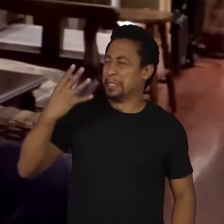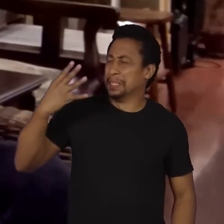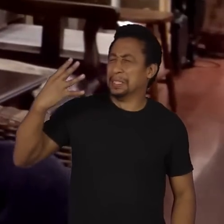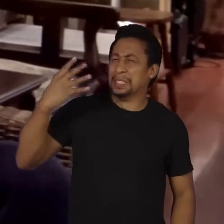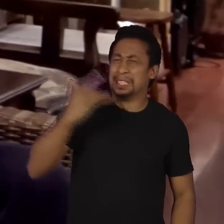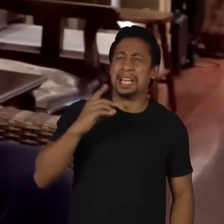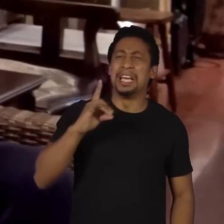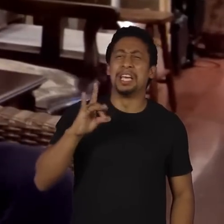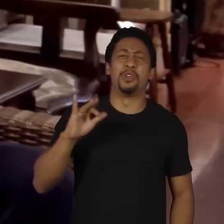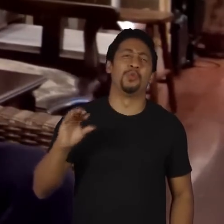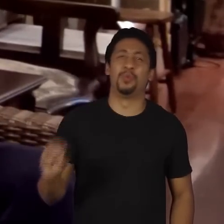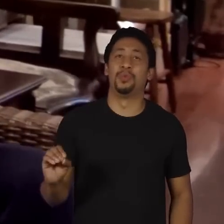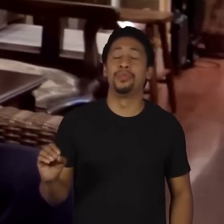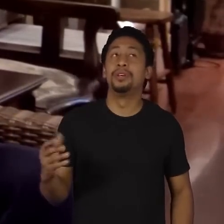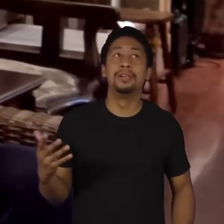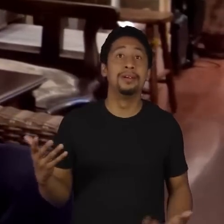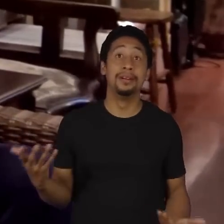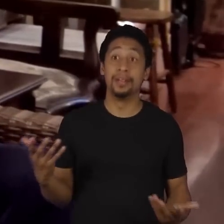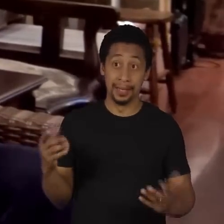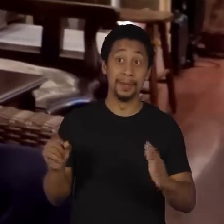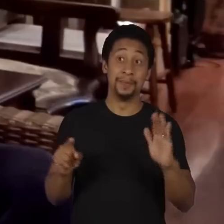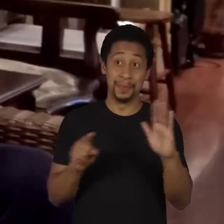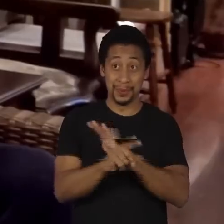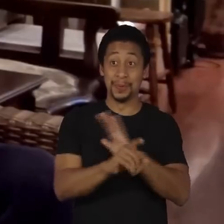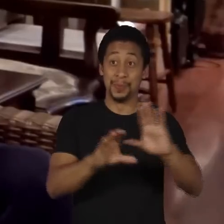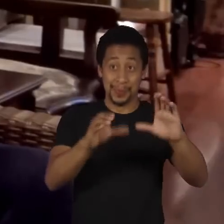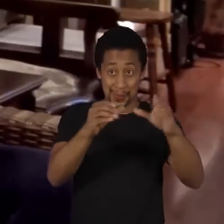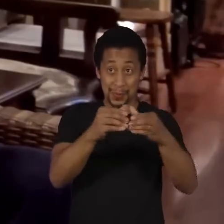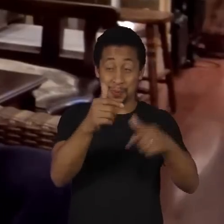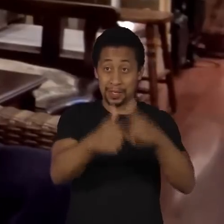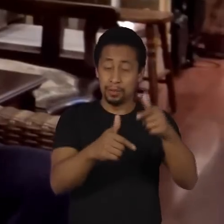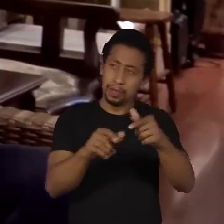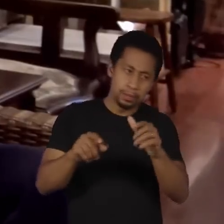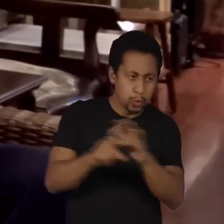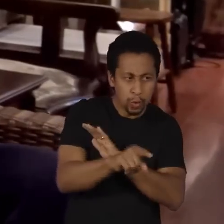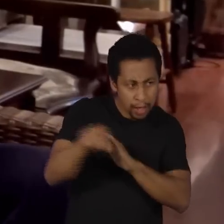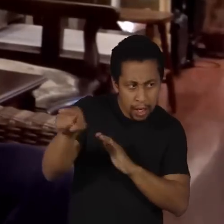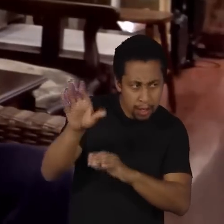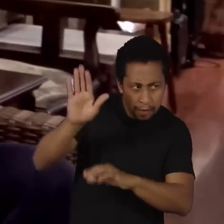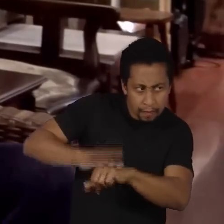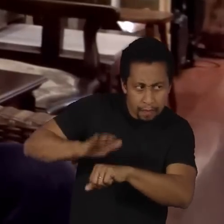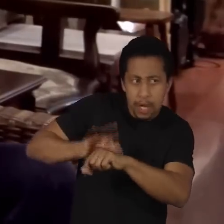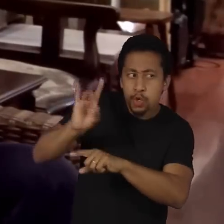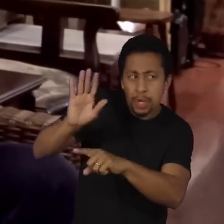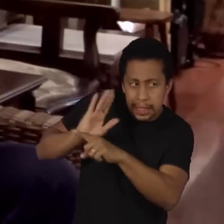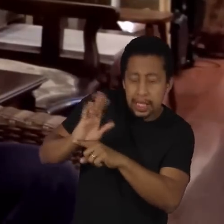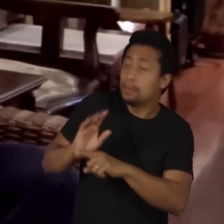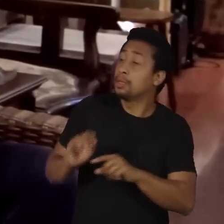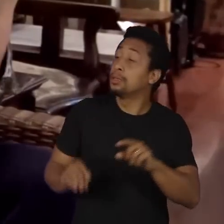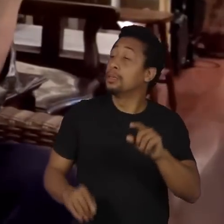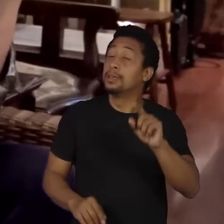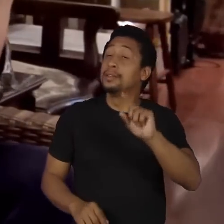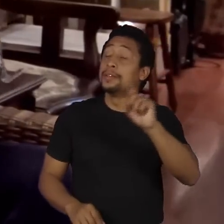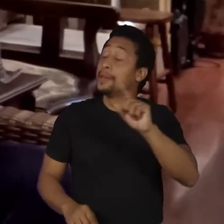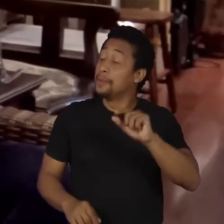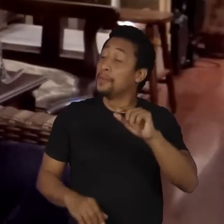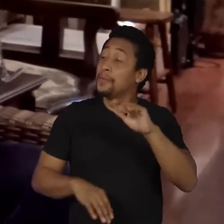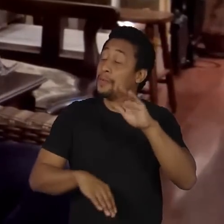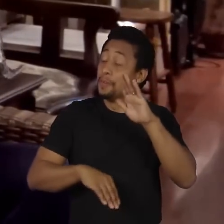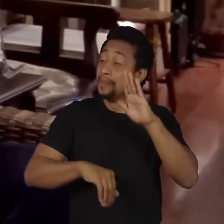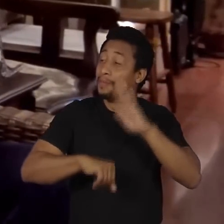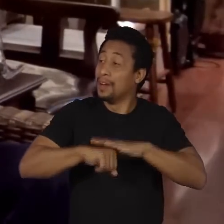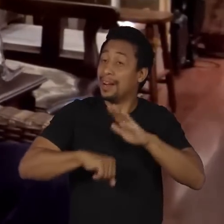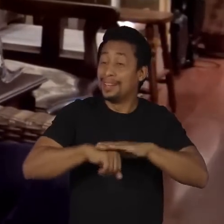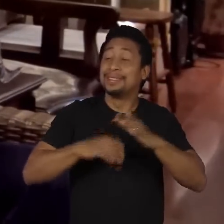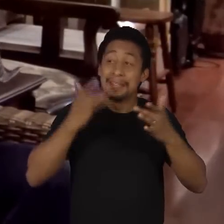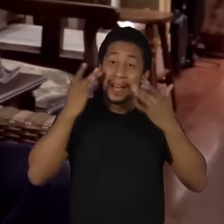ela falou, perguntou para a produção, ele só faz cinema? Ela falou, não, mas ele faz teatro também. E tem um livro